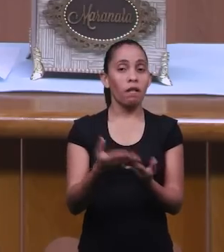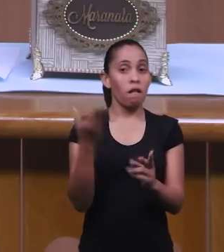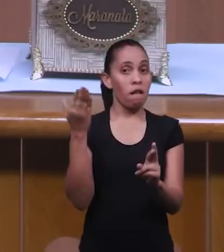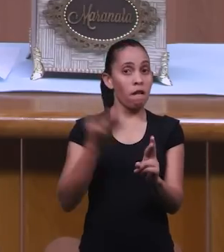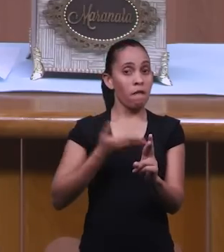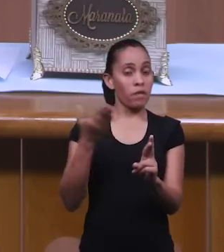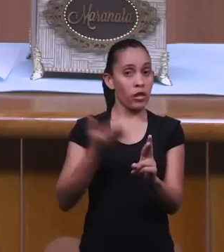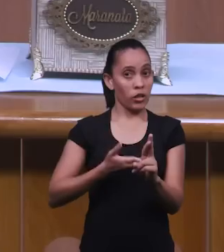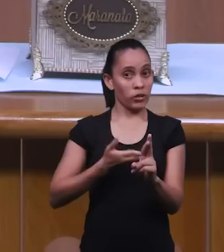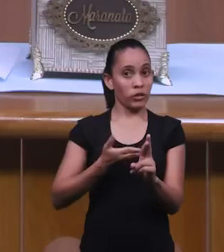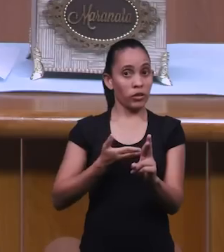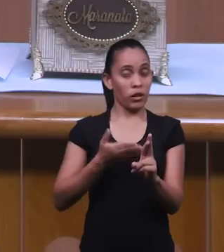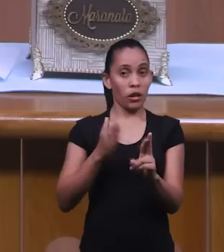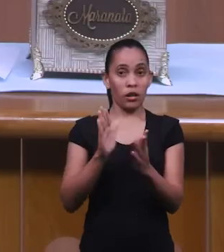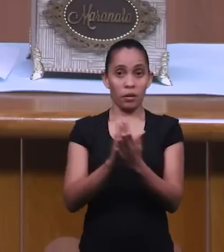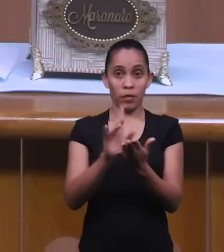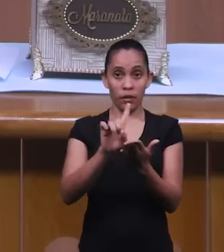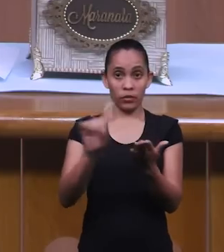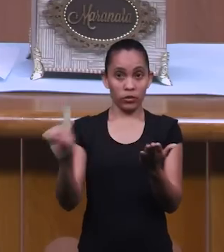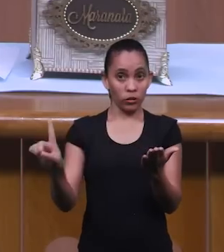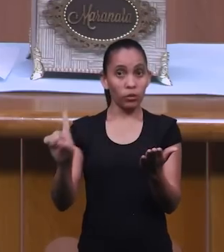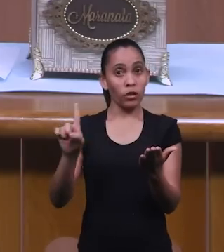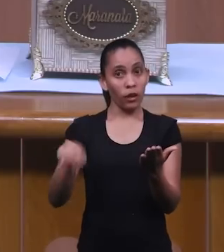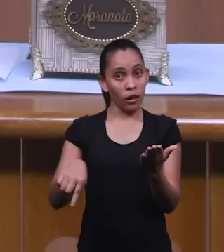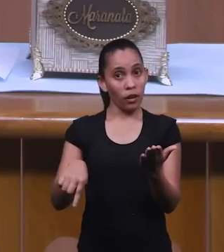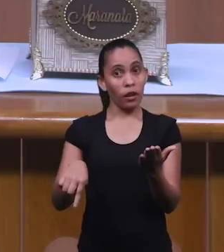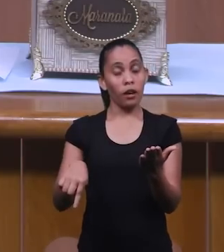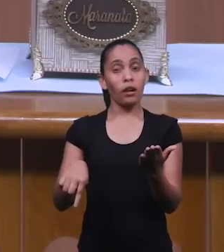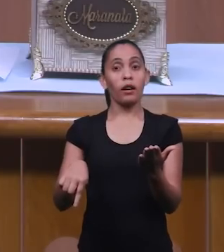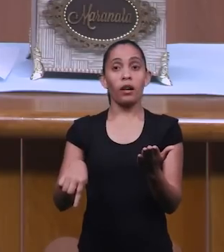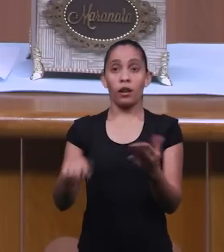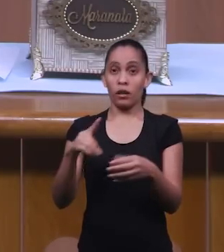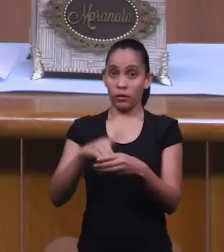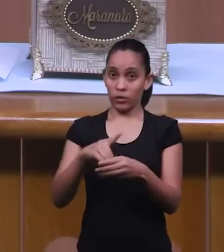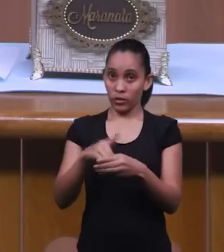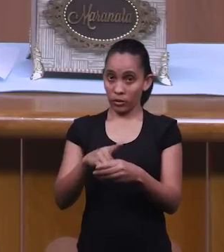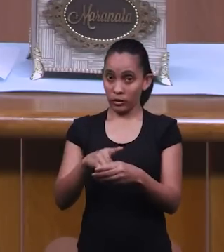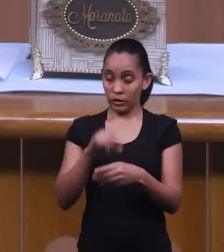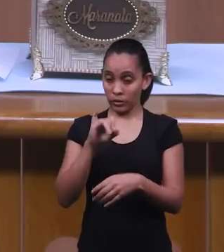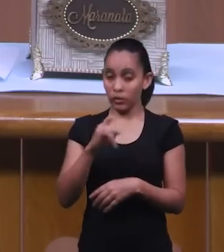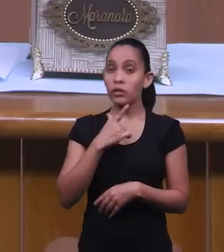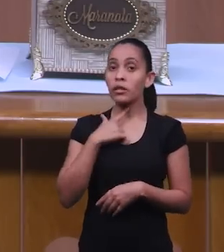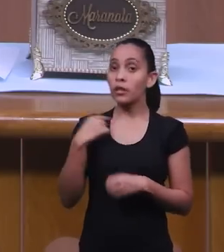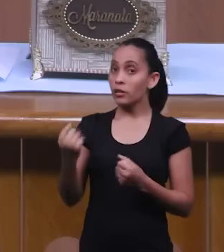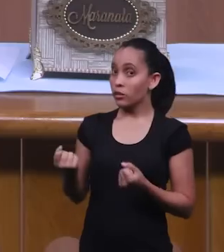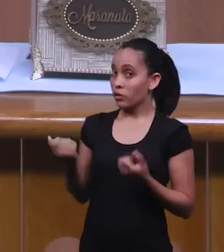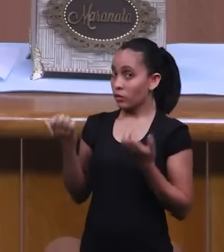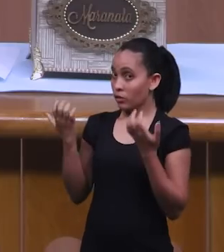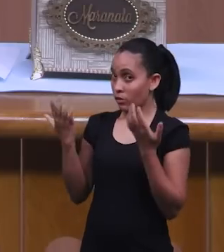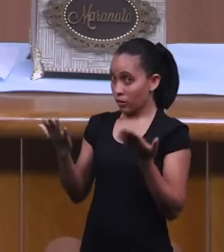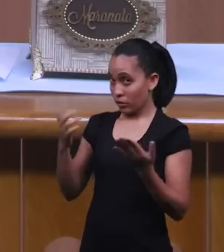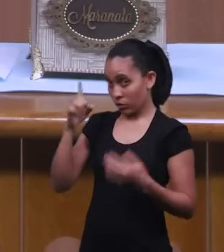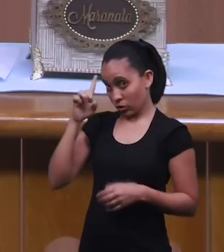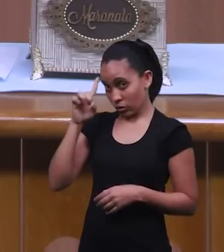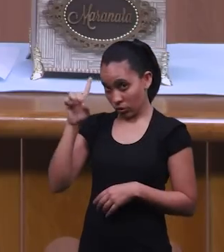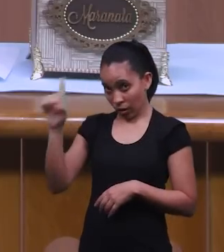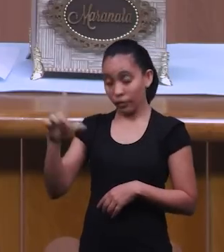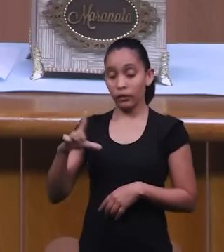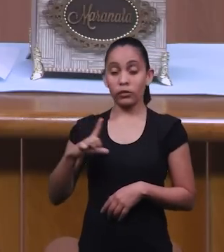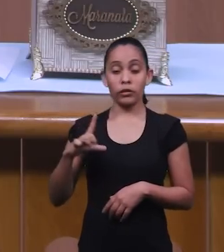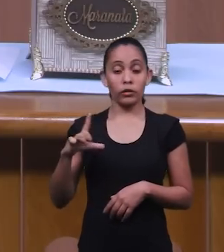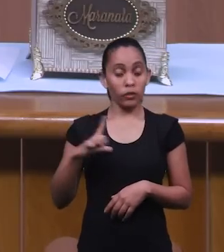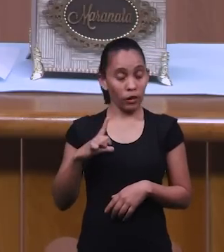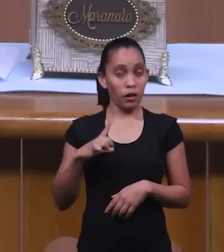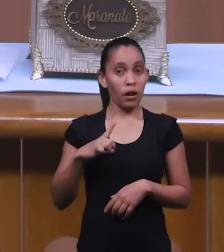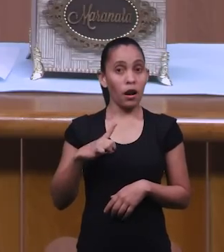nós temos é o dízimo. Quem desejar, é uma boa obra fazer isso e